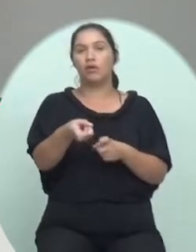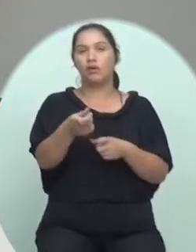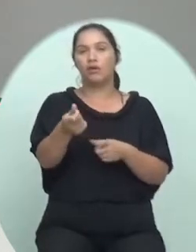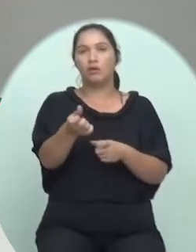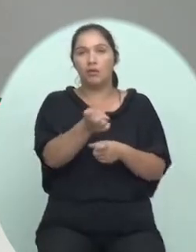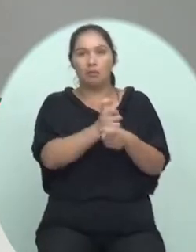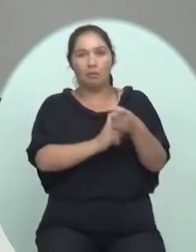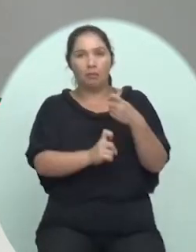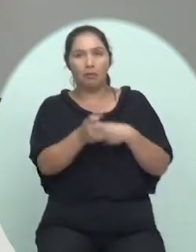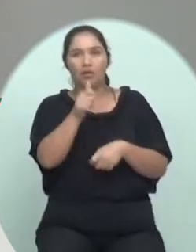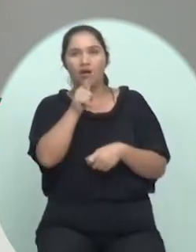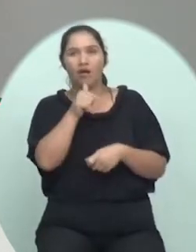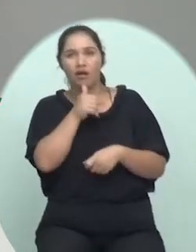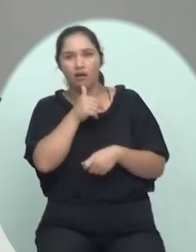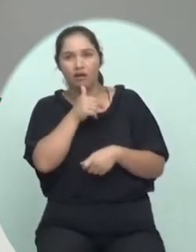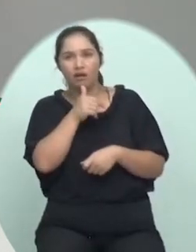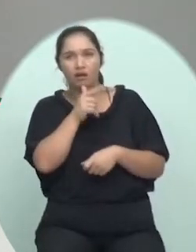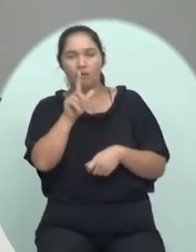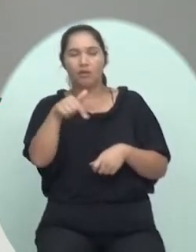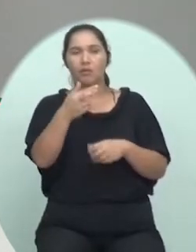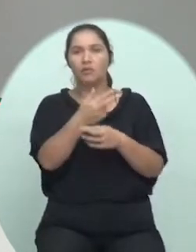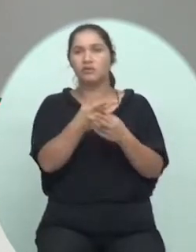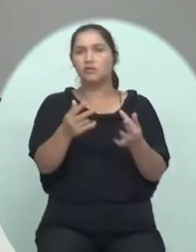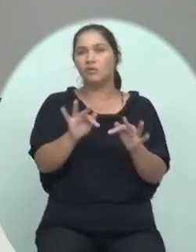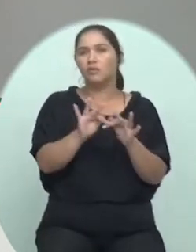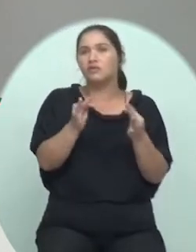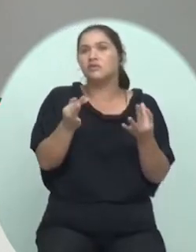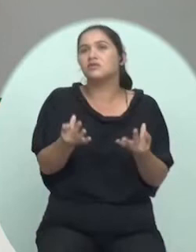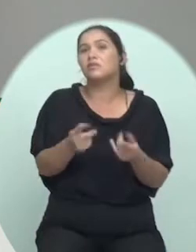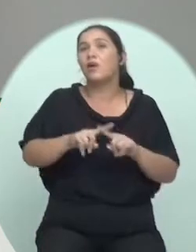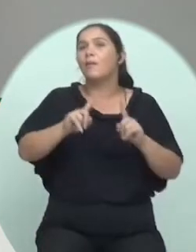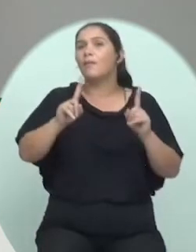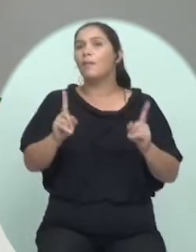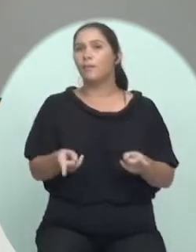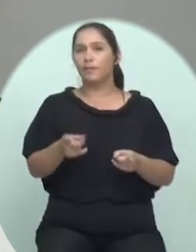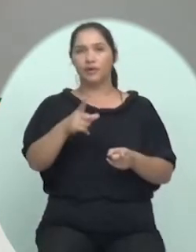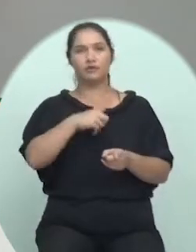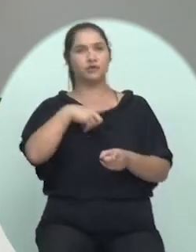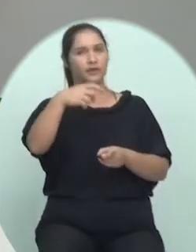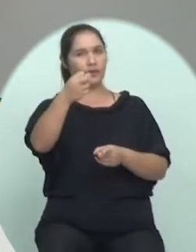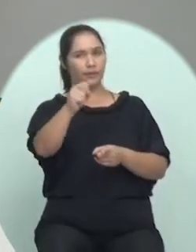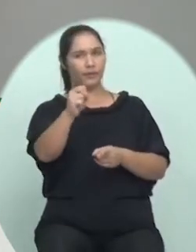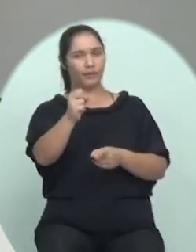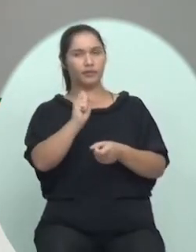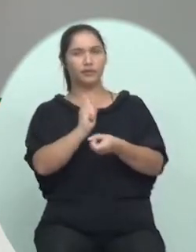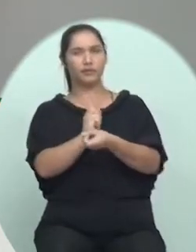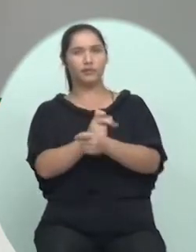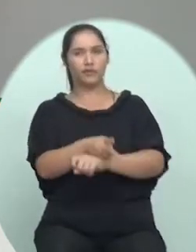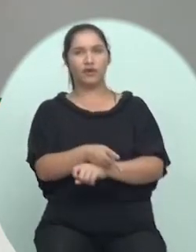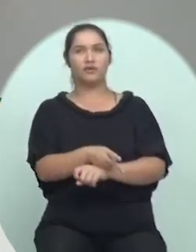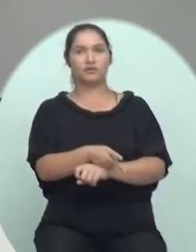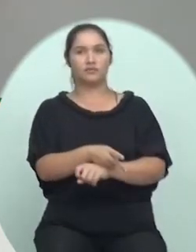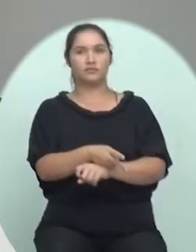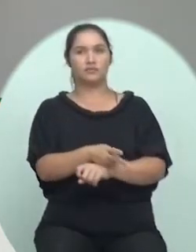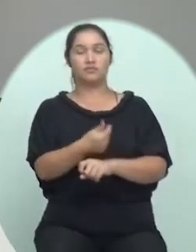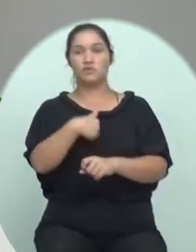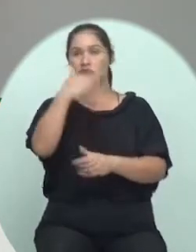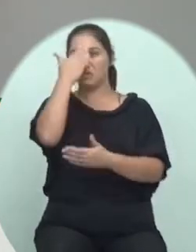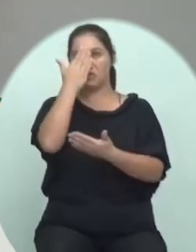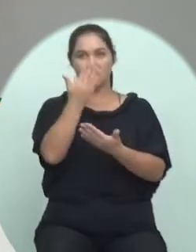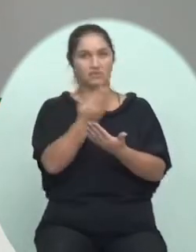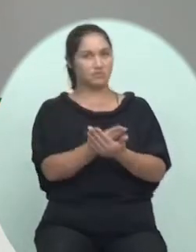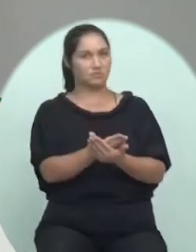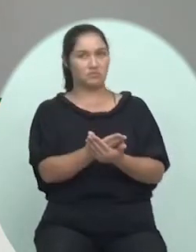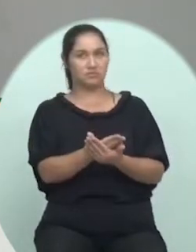simples. No entanto, nós temos 8 vagas que são vagas que não são necessárias.